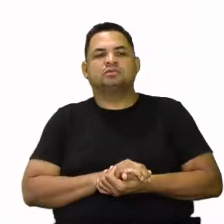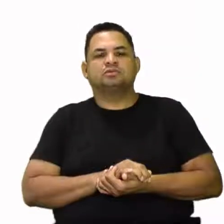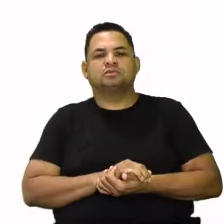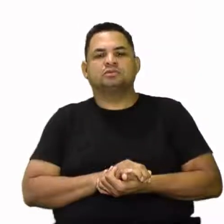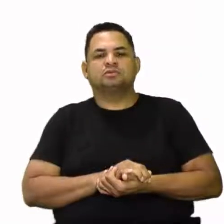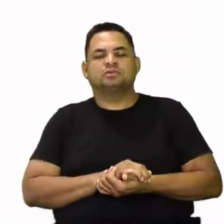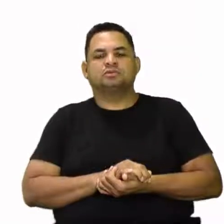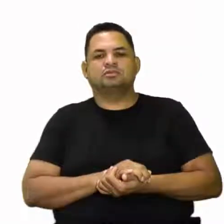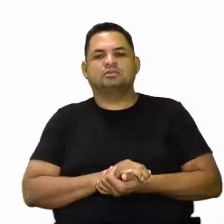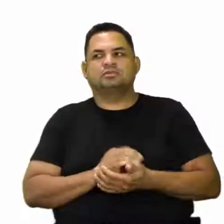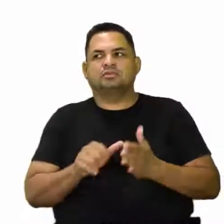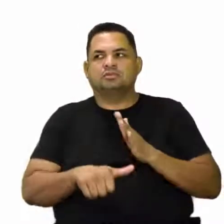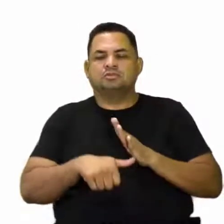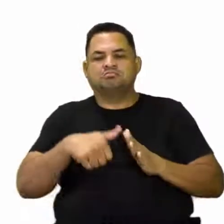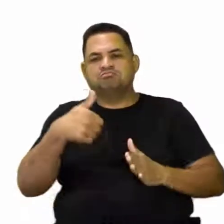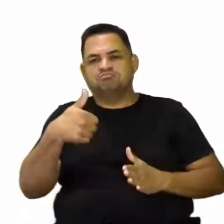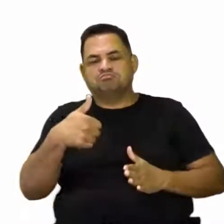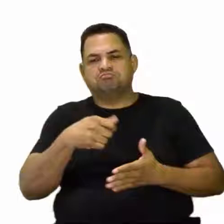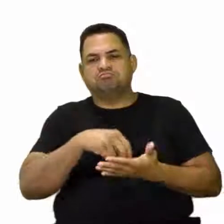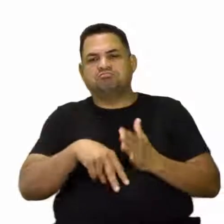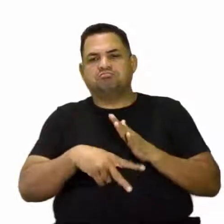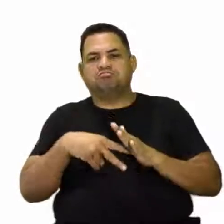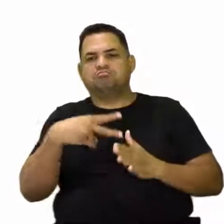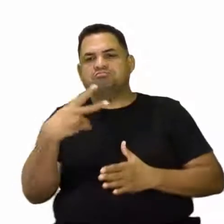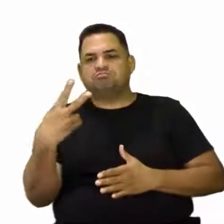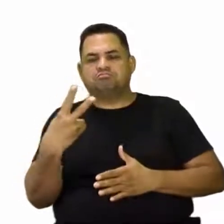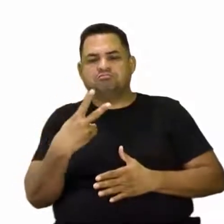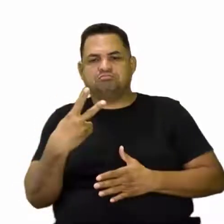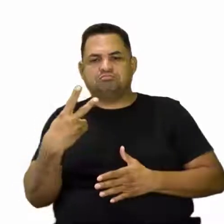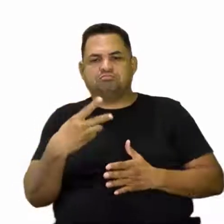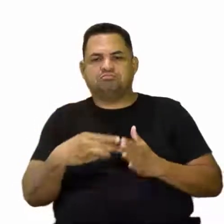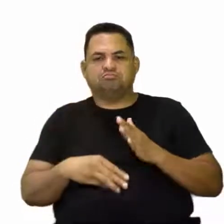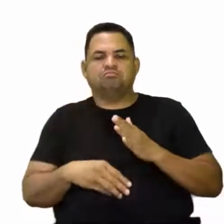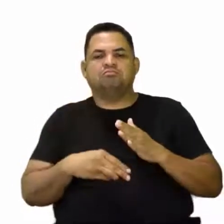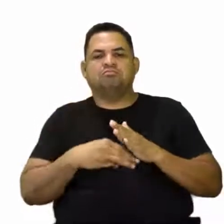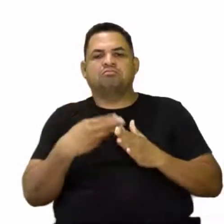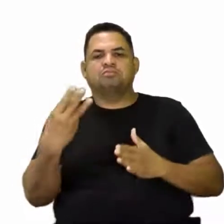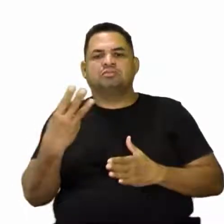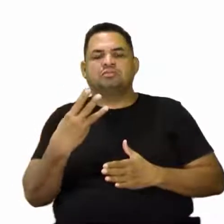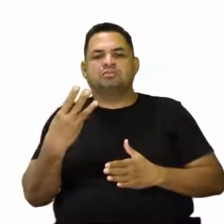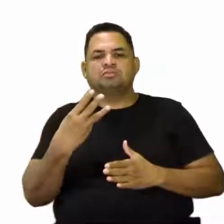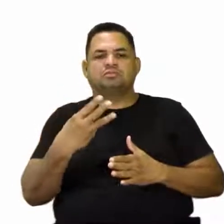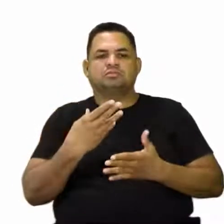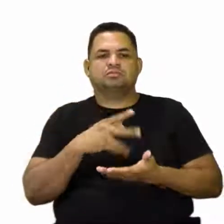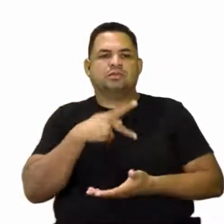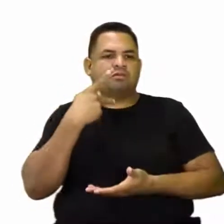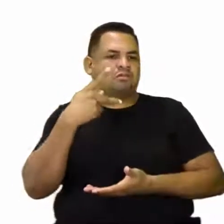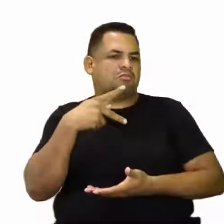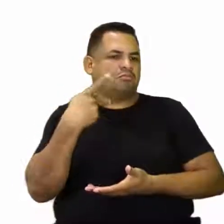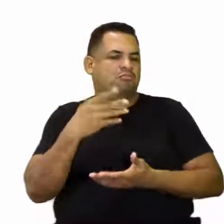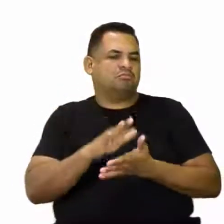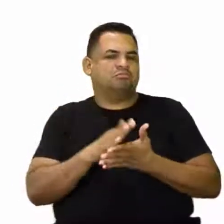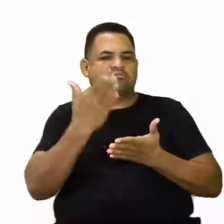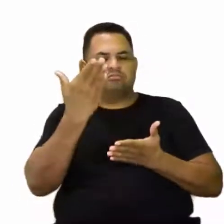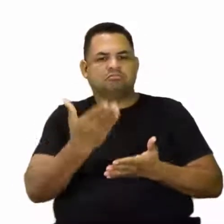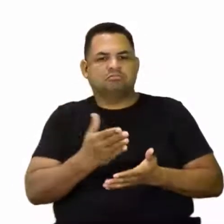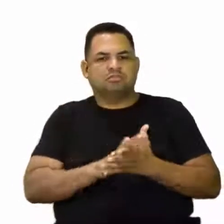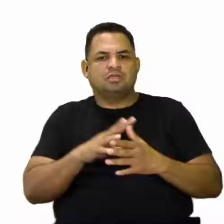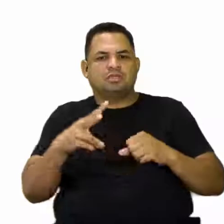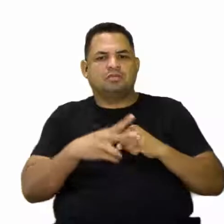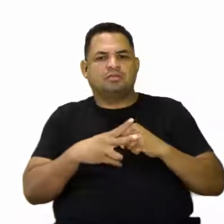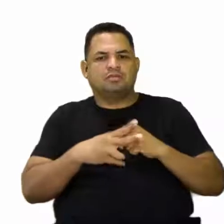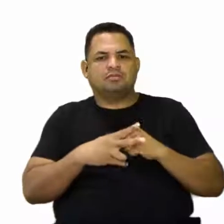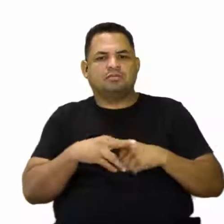conhecemos, tanto a primeira, quanto a segunda, quanto a terceira conjugação. Isso tratando-se de